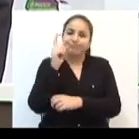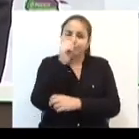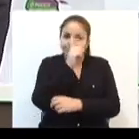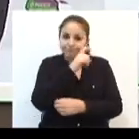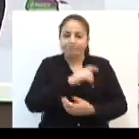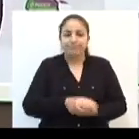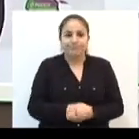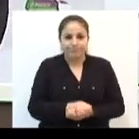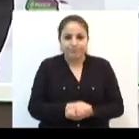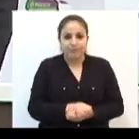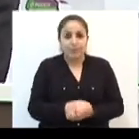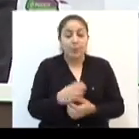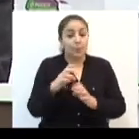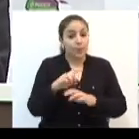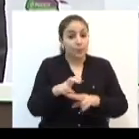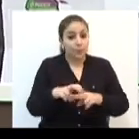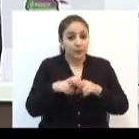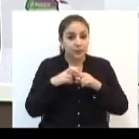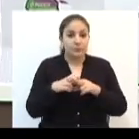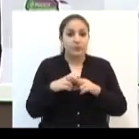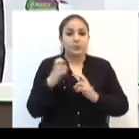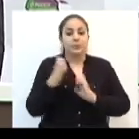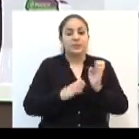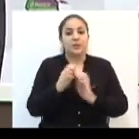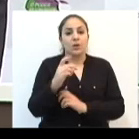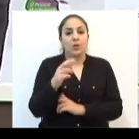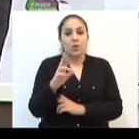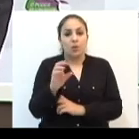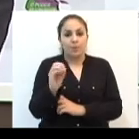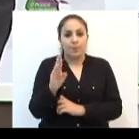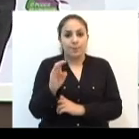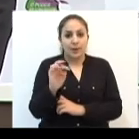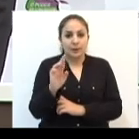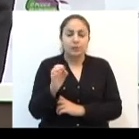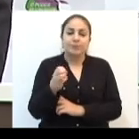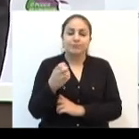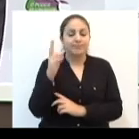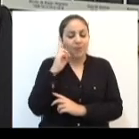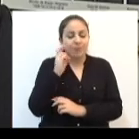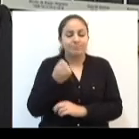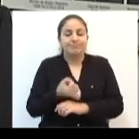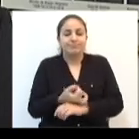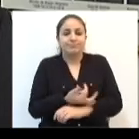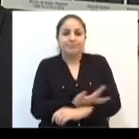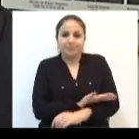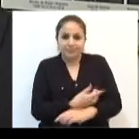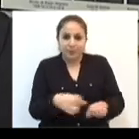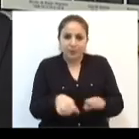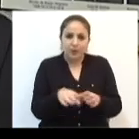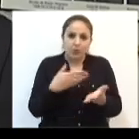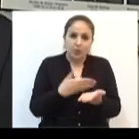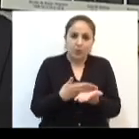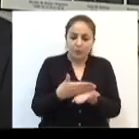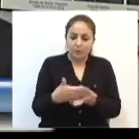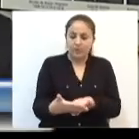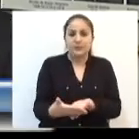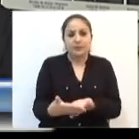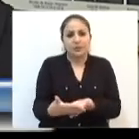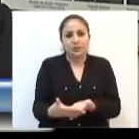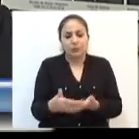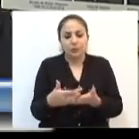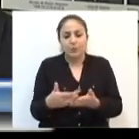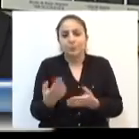Por isso, o empresário Roberto Campos recorda com muita emoção. Começando um negócio